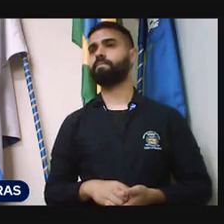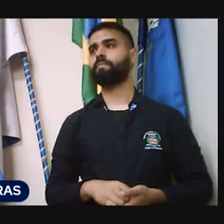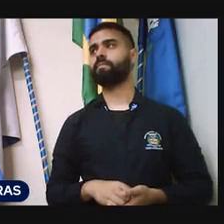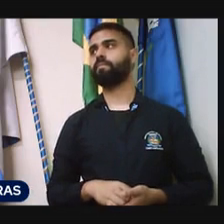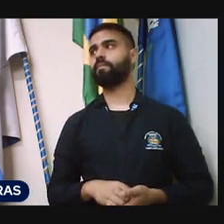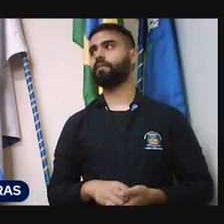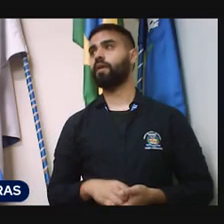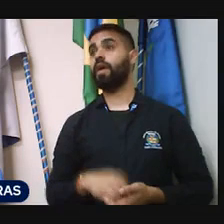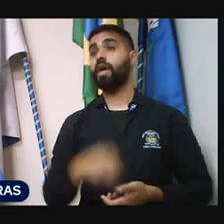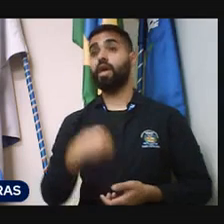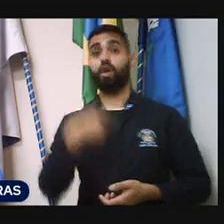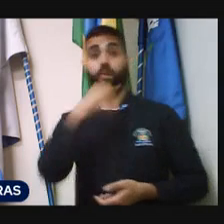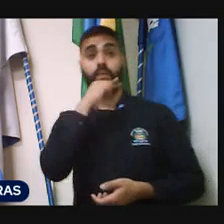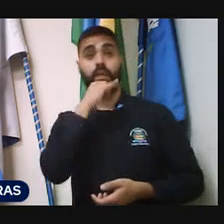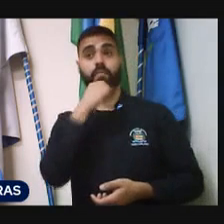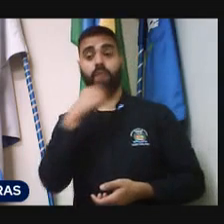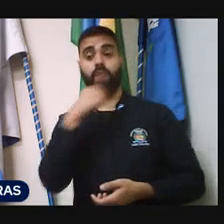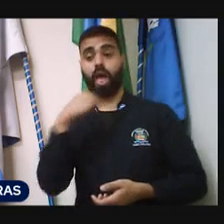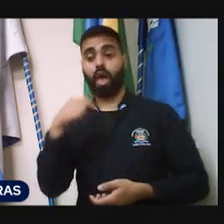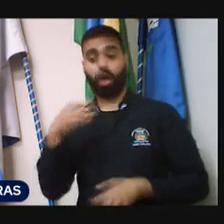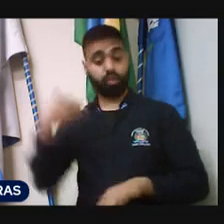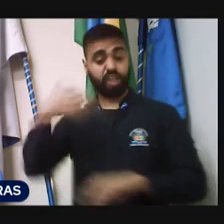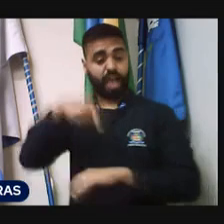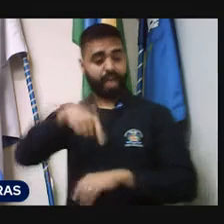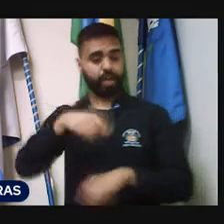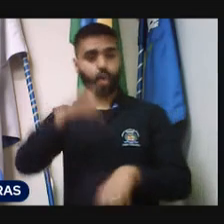os banheiros entupidos